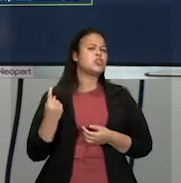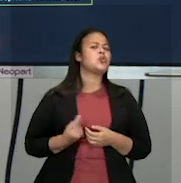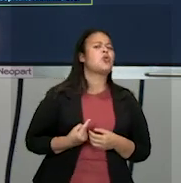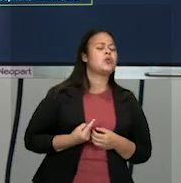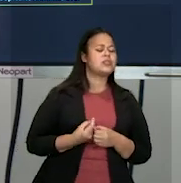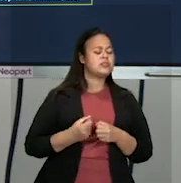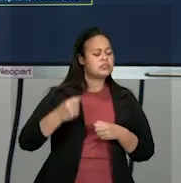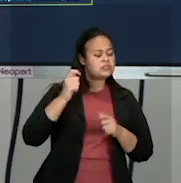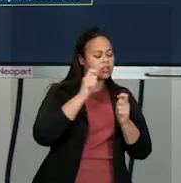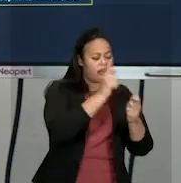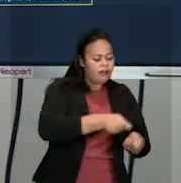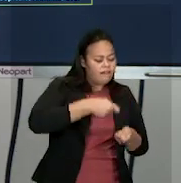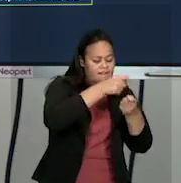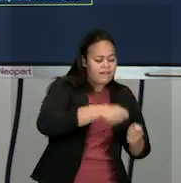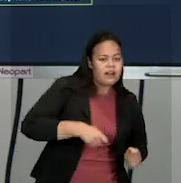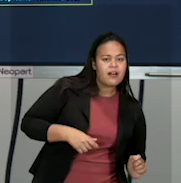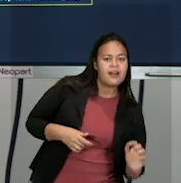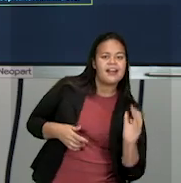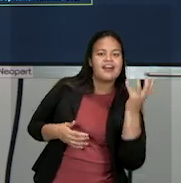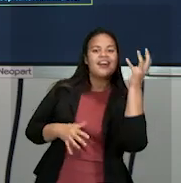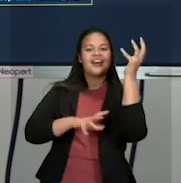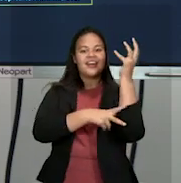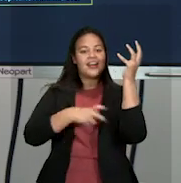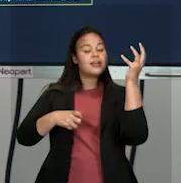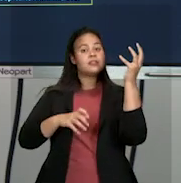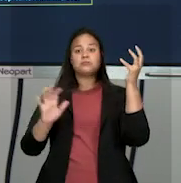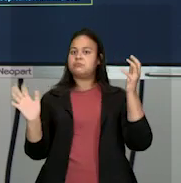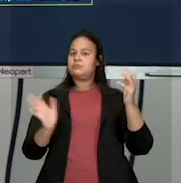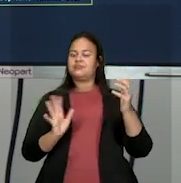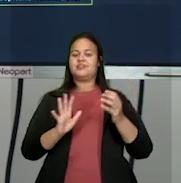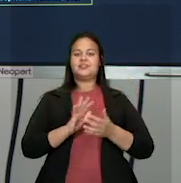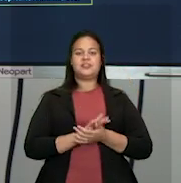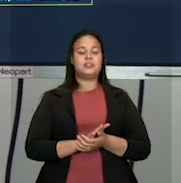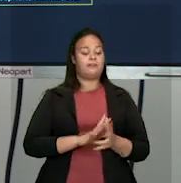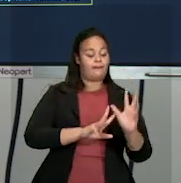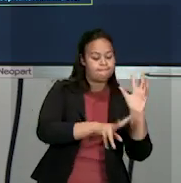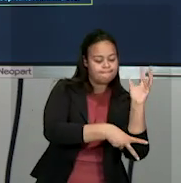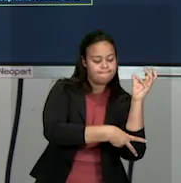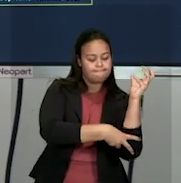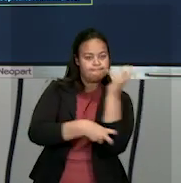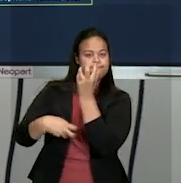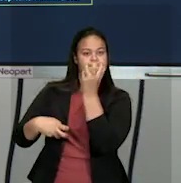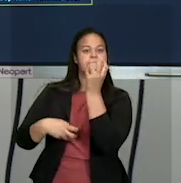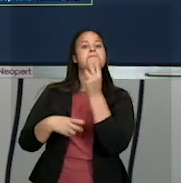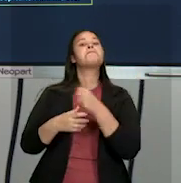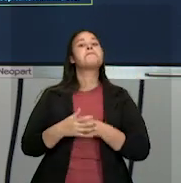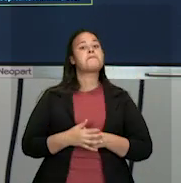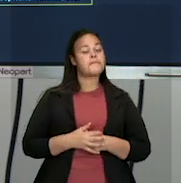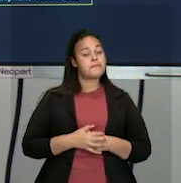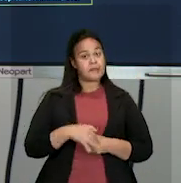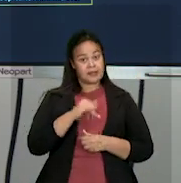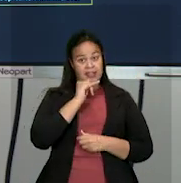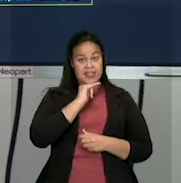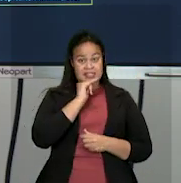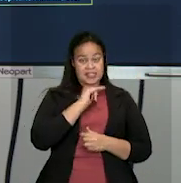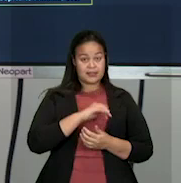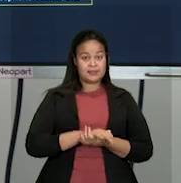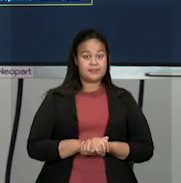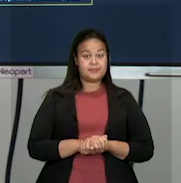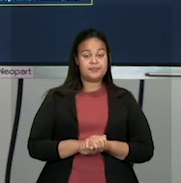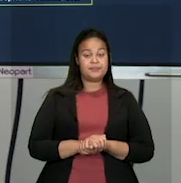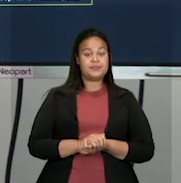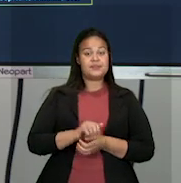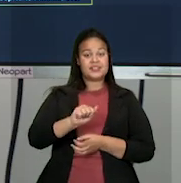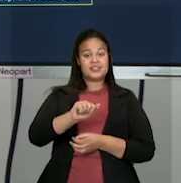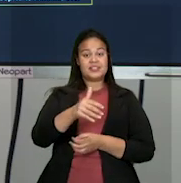e plantamos e colhemos, não. Nós tiramos da natureza realmente. Então, por exemplo, o